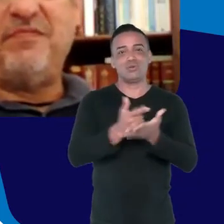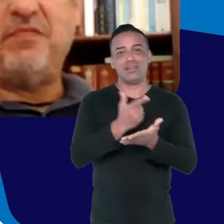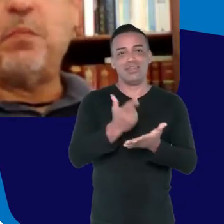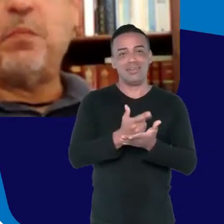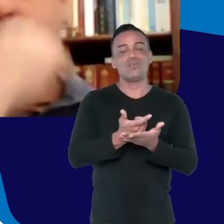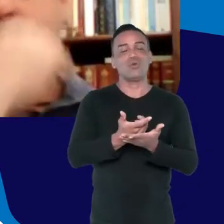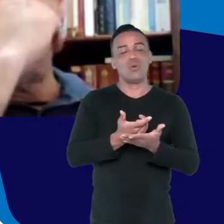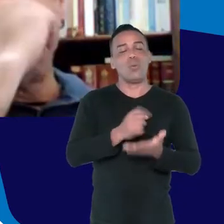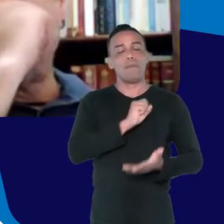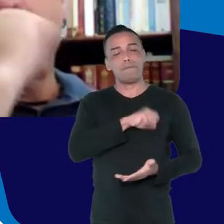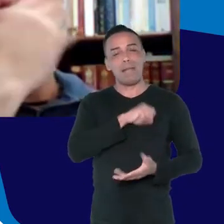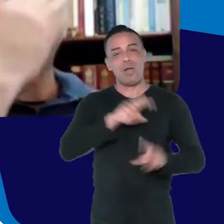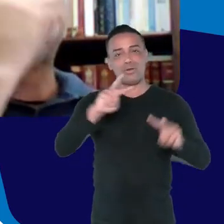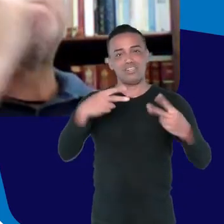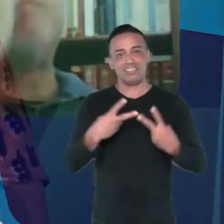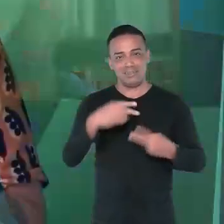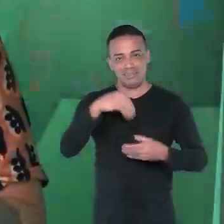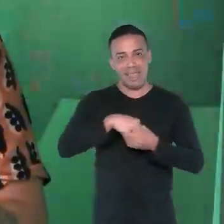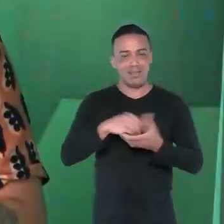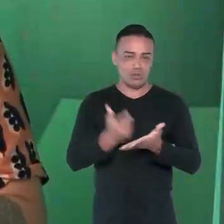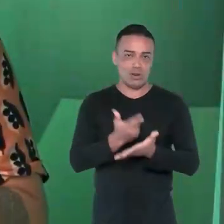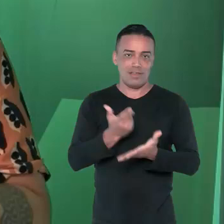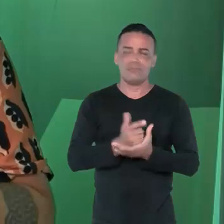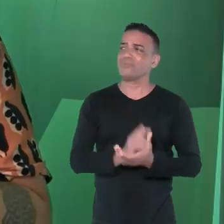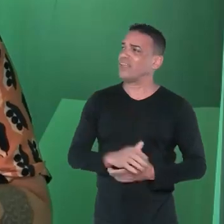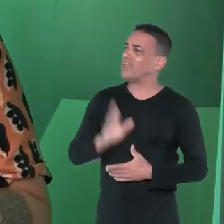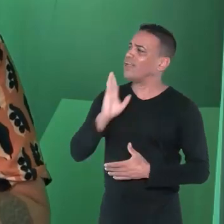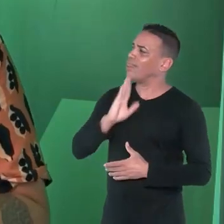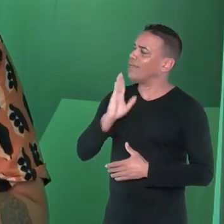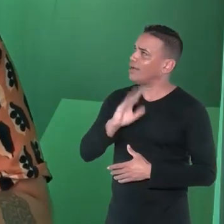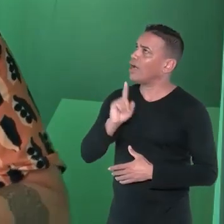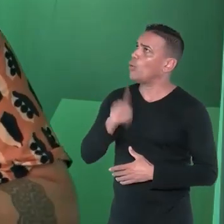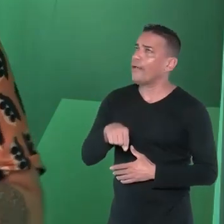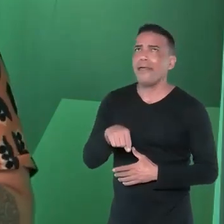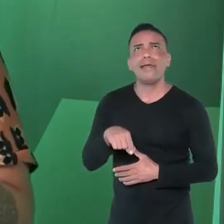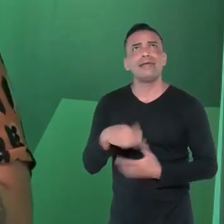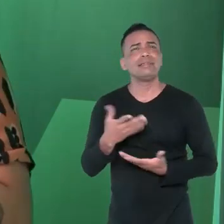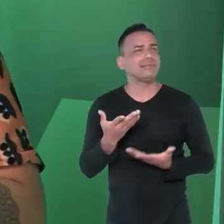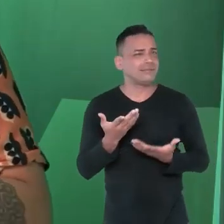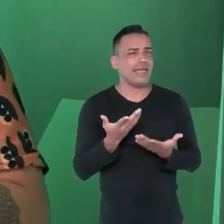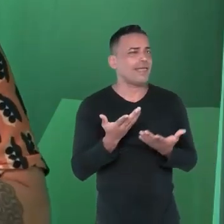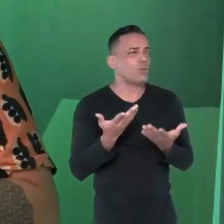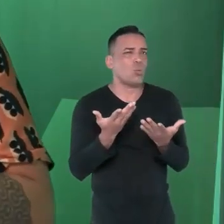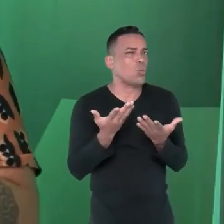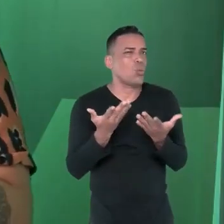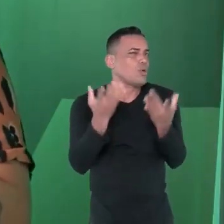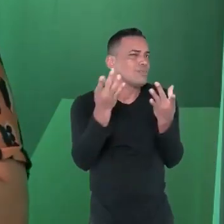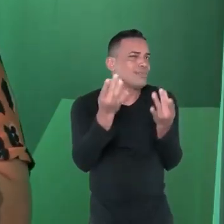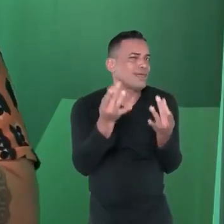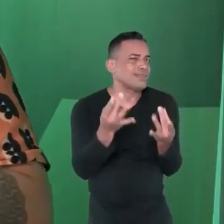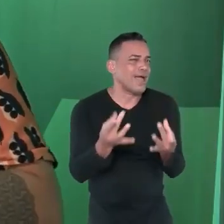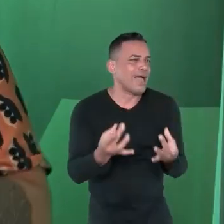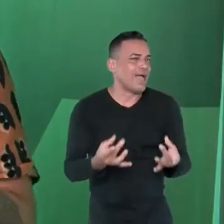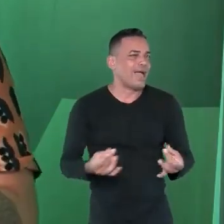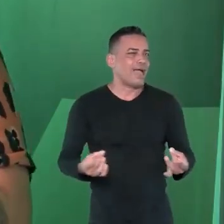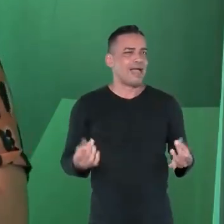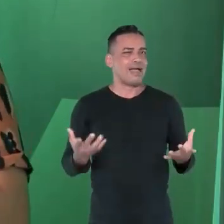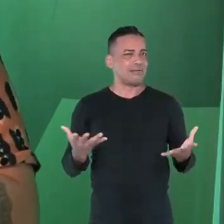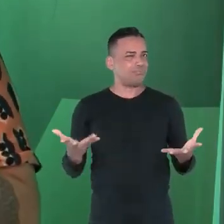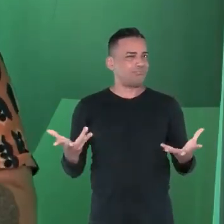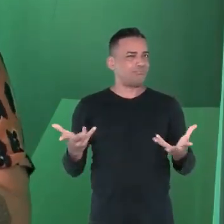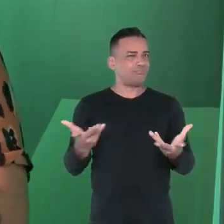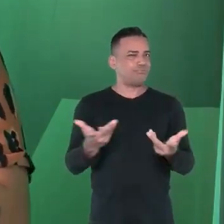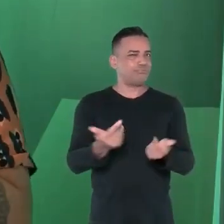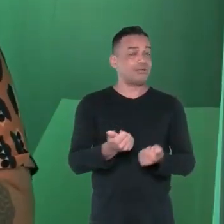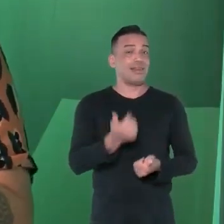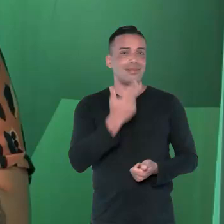e eu acho legal porque ele tem algo de ardiloso na língua do Arimã, ali, na maneira como